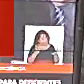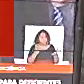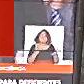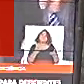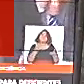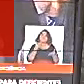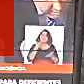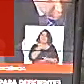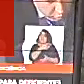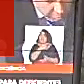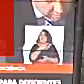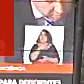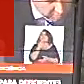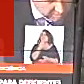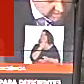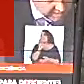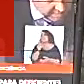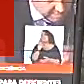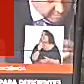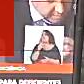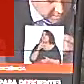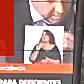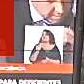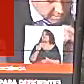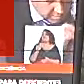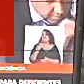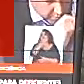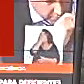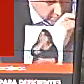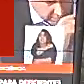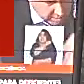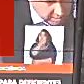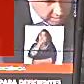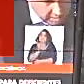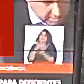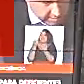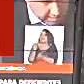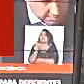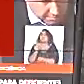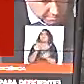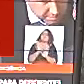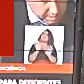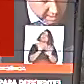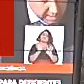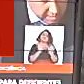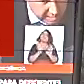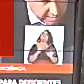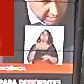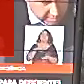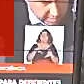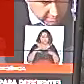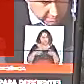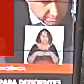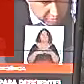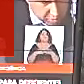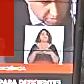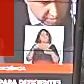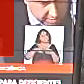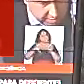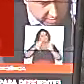caso de negativa de vaga para alunos com deficiência. Então, essa comissão aqui da Assembleia Legislativa, ela tem um